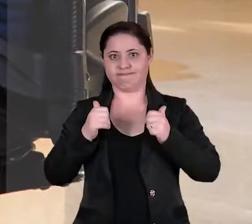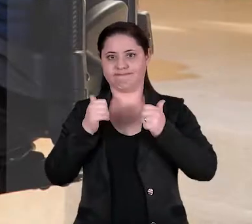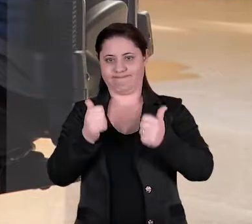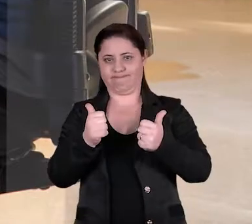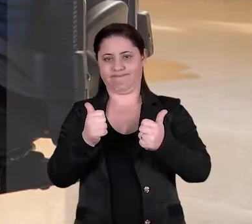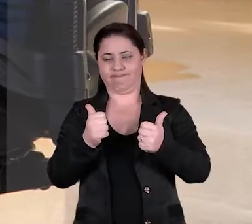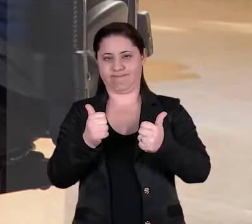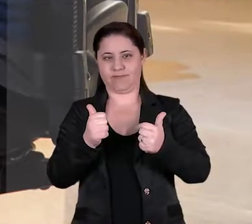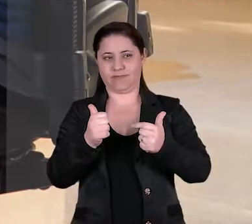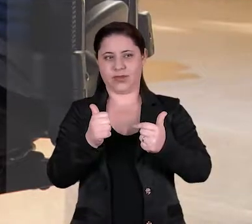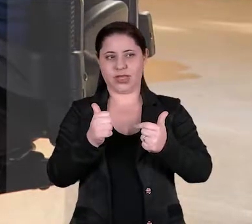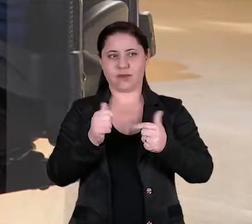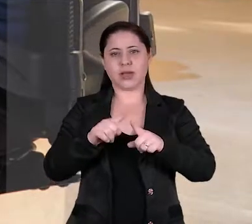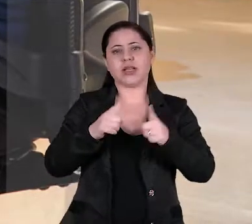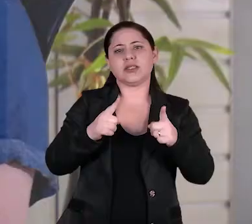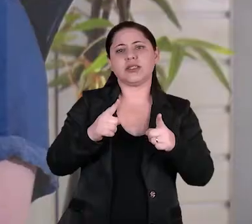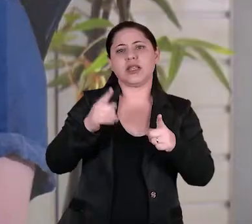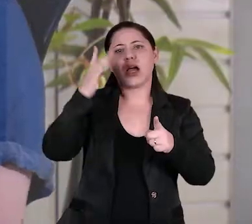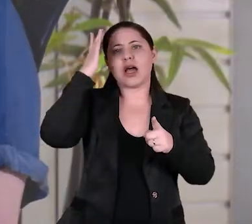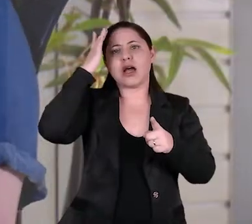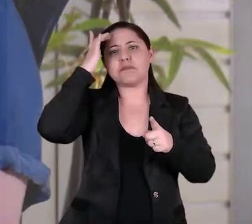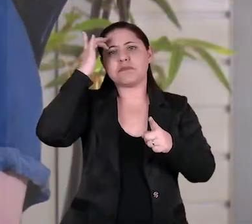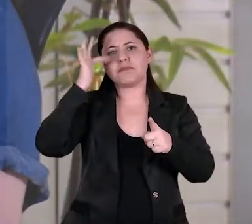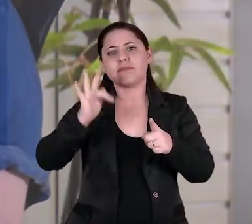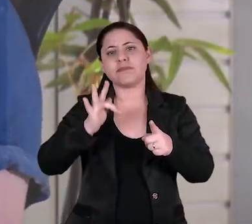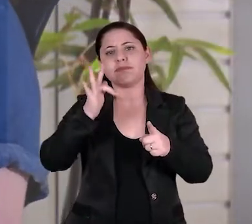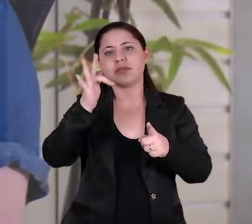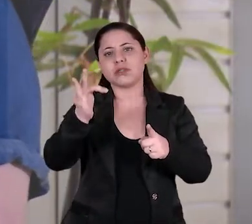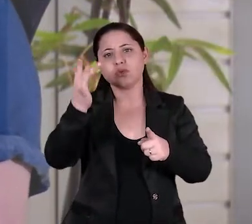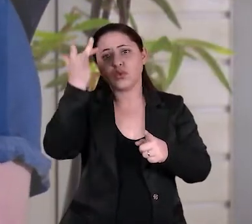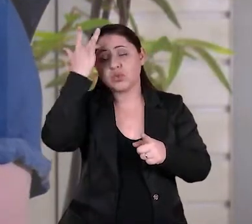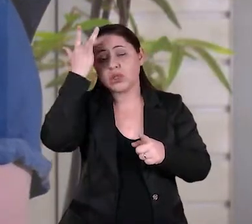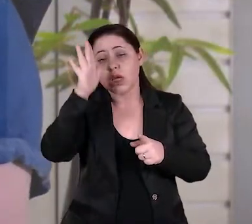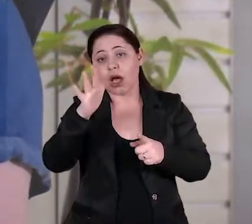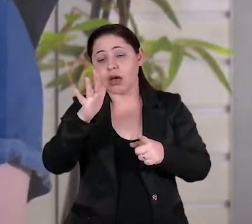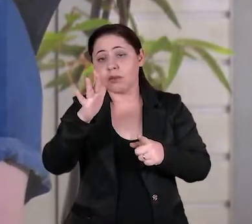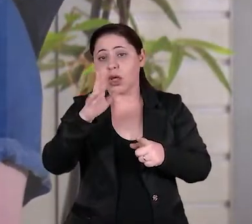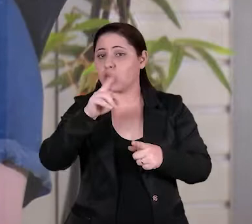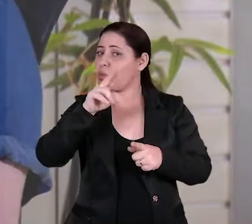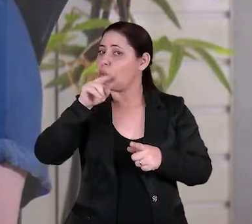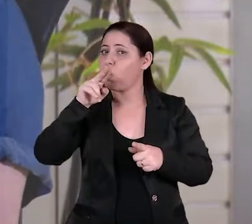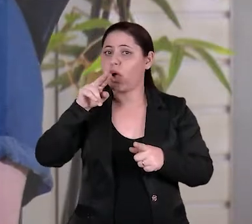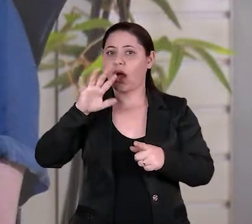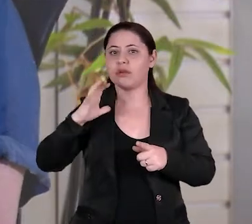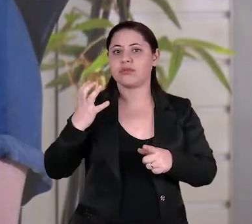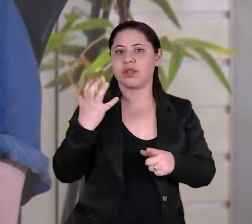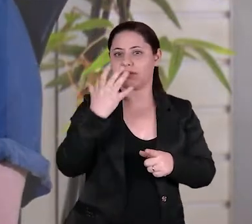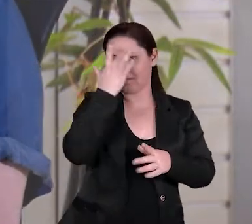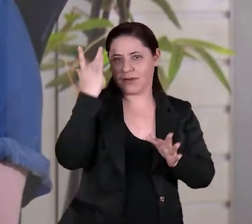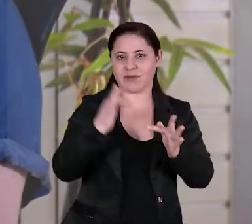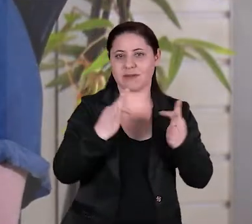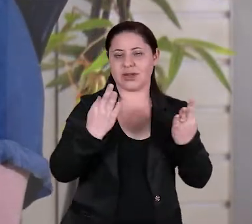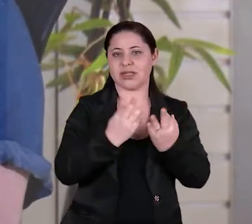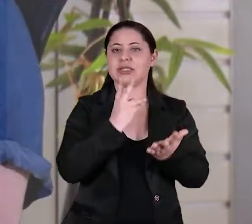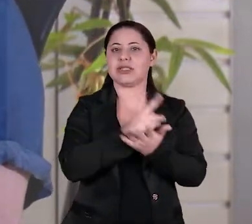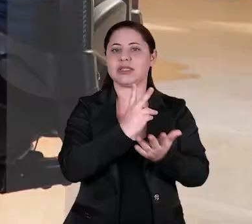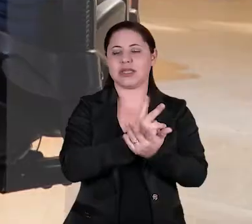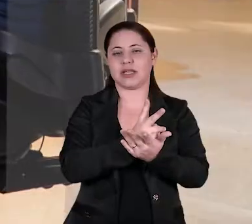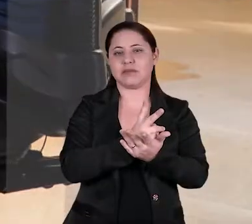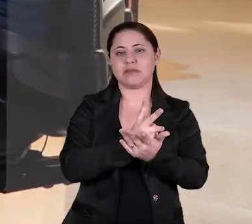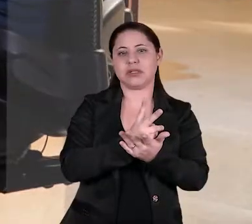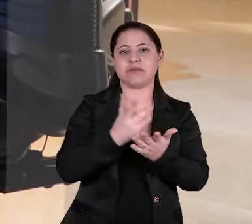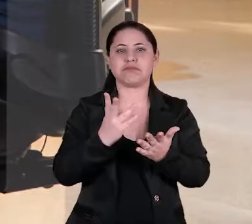está saudável, a gente está bem, mas a gente não sabe o dia de amanhã. E eu costumo dizer, nunca acontece com ninguém da gente, sempre acontece com